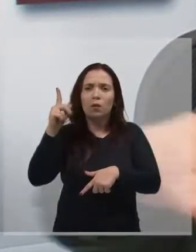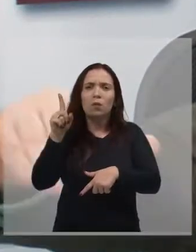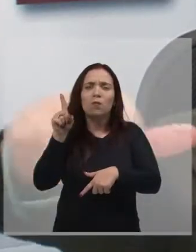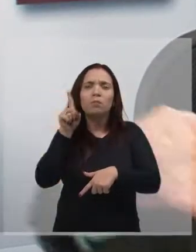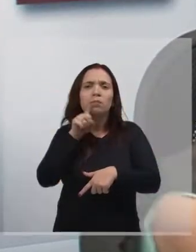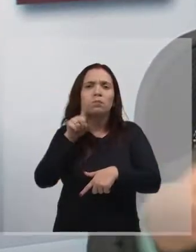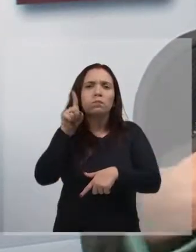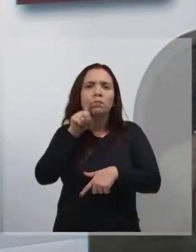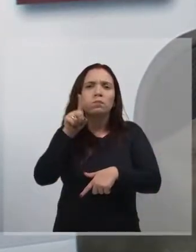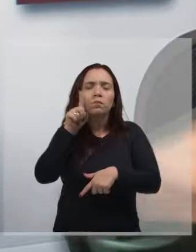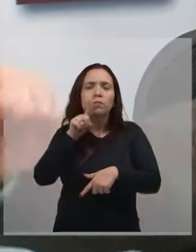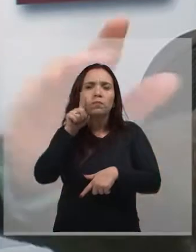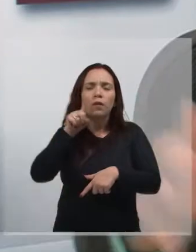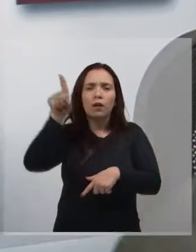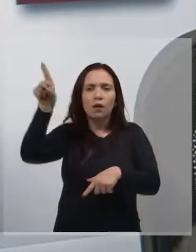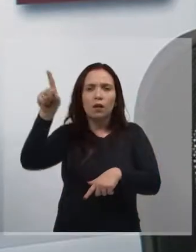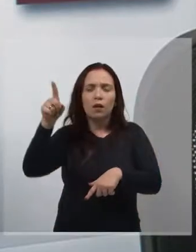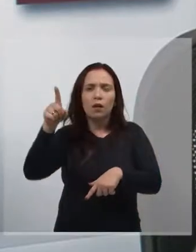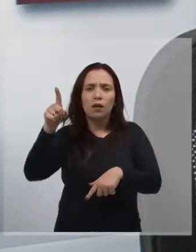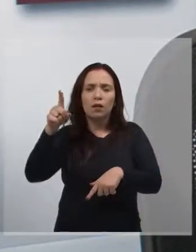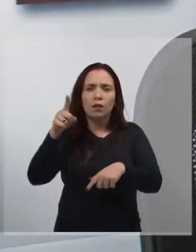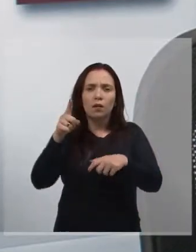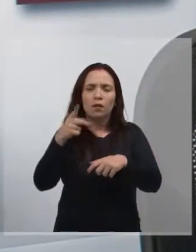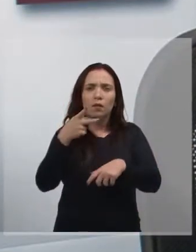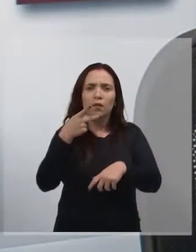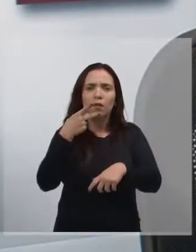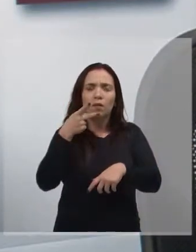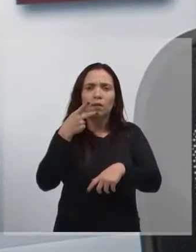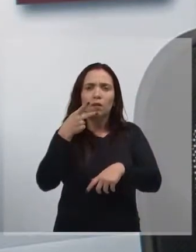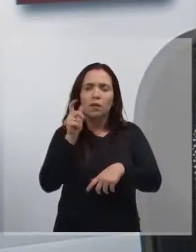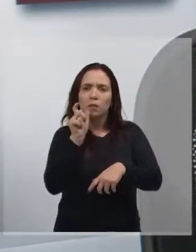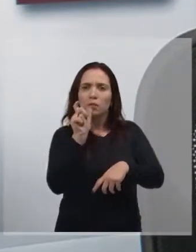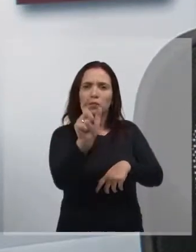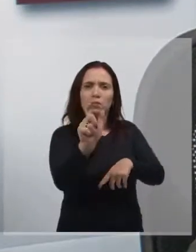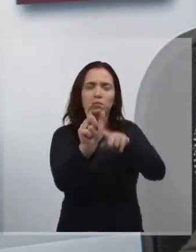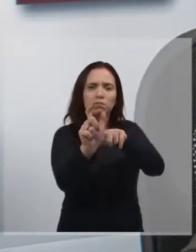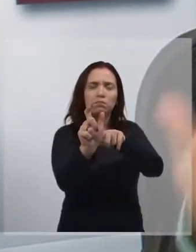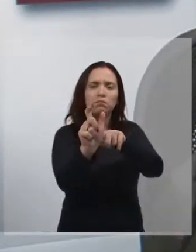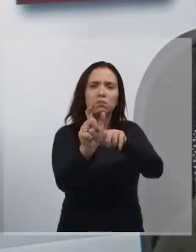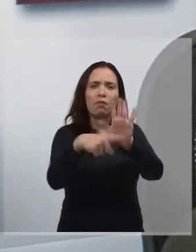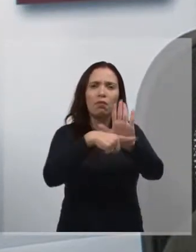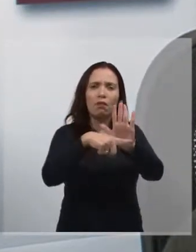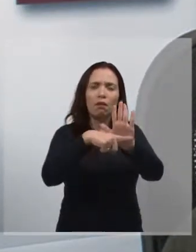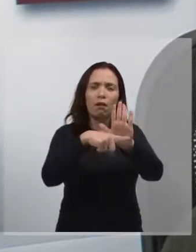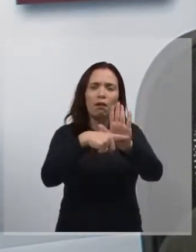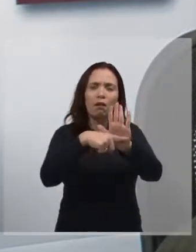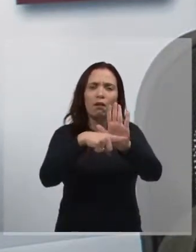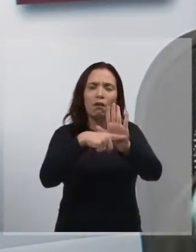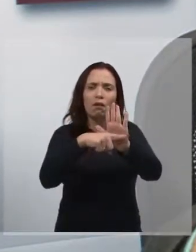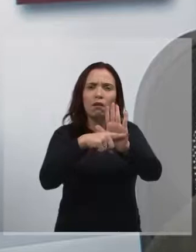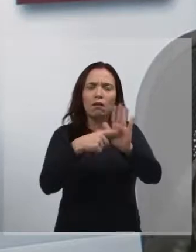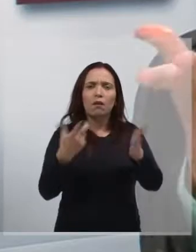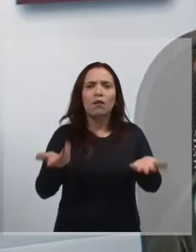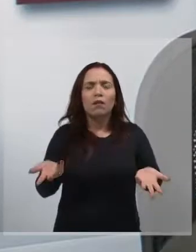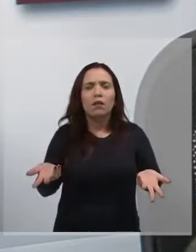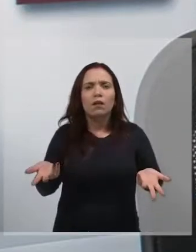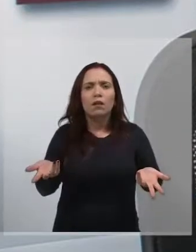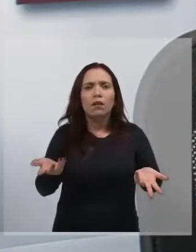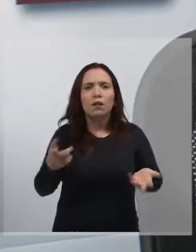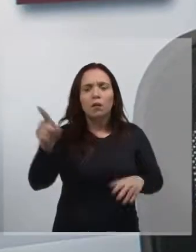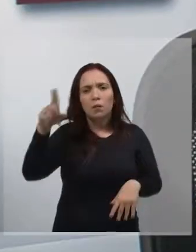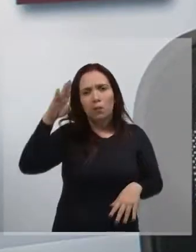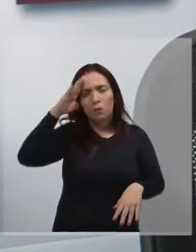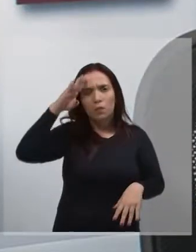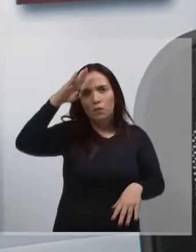primeiro escalão, parte do primeiro escalão do governo Jair Messias Bolsonaro e, no lugar desse criticá-lo, literalmente